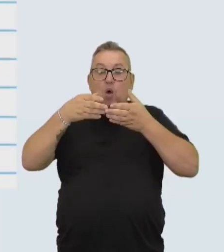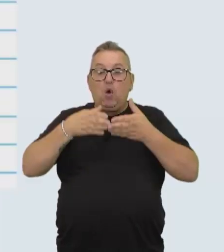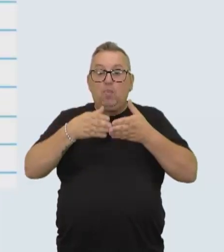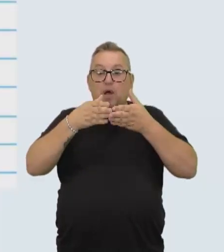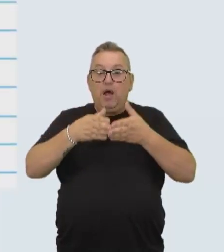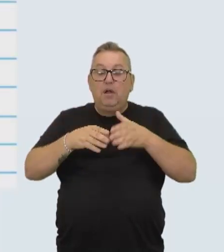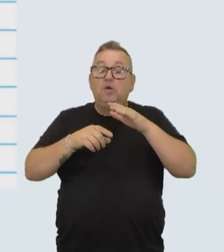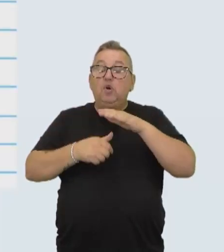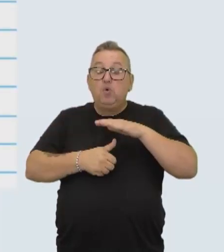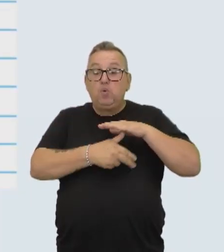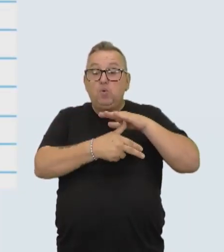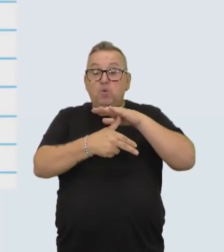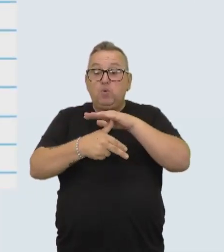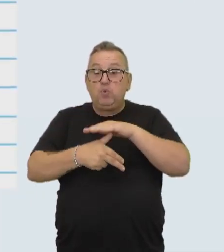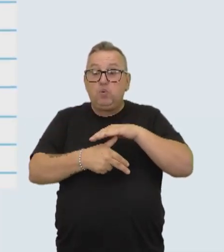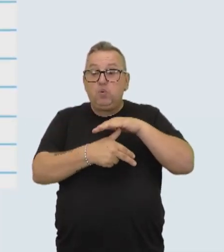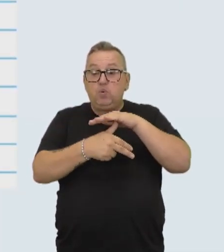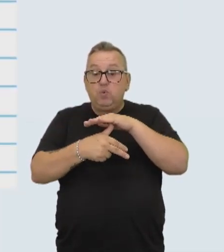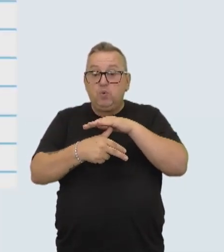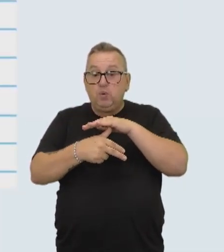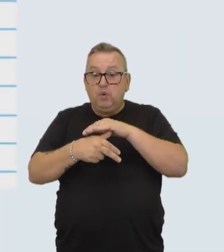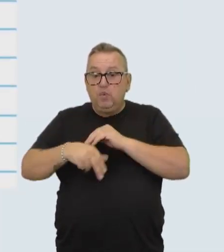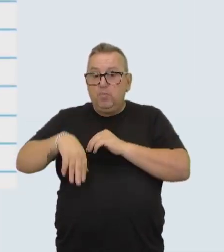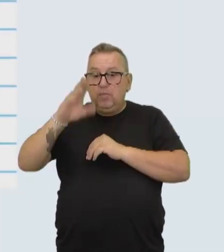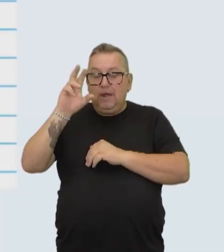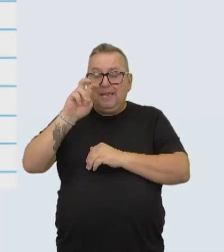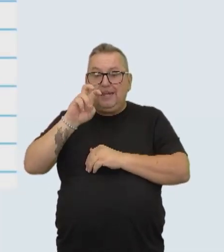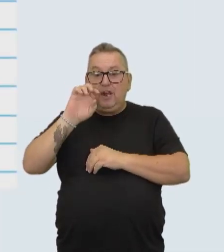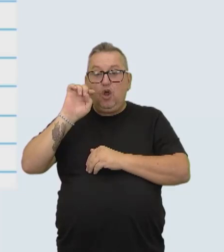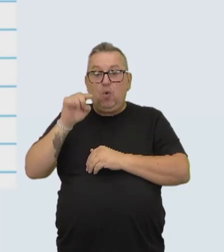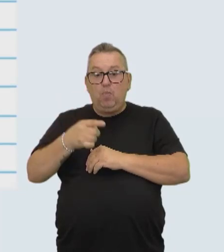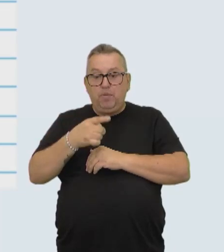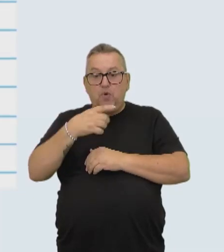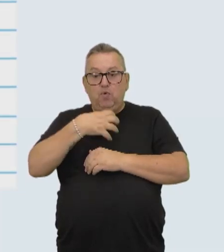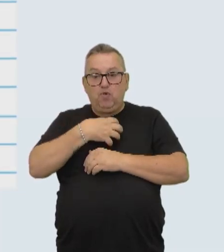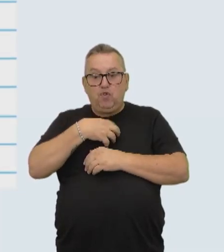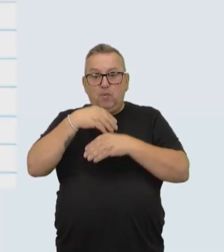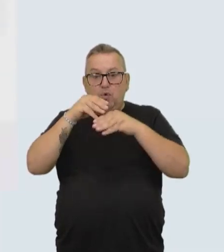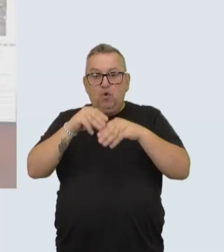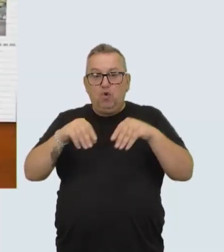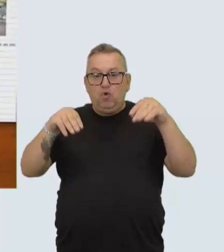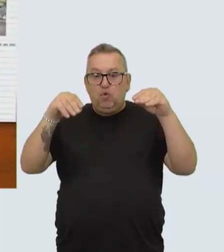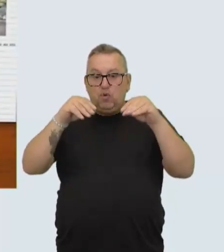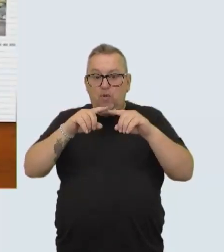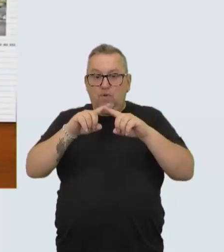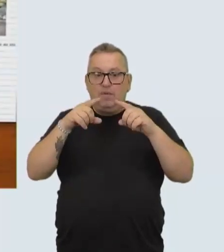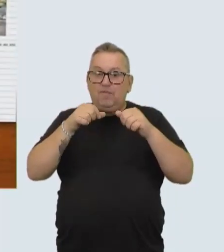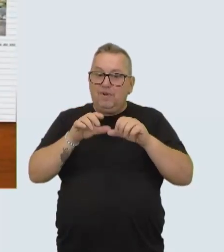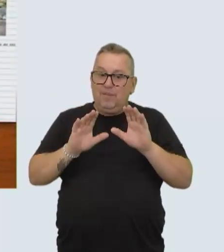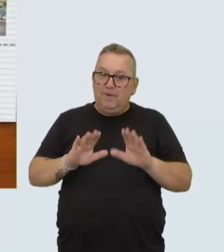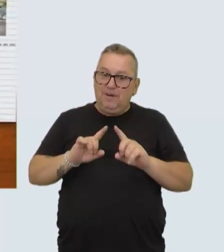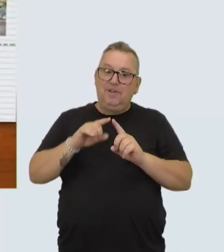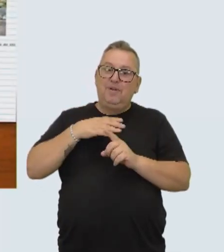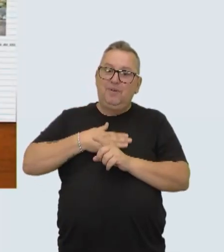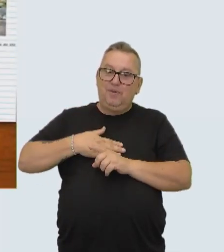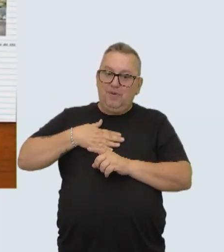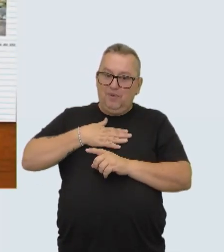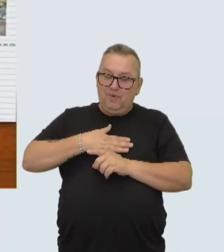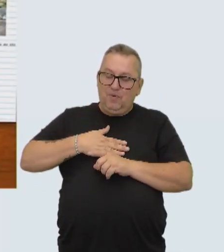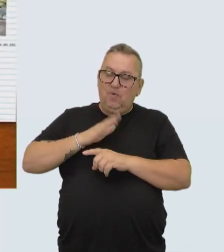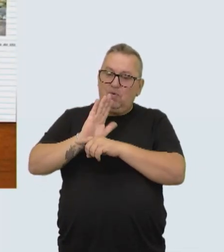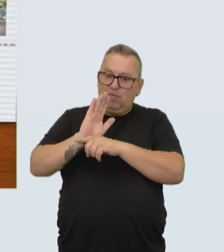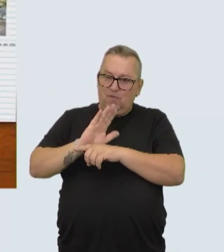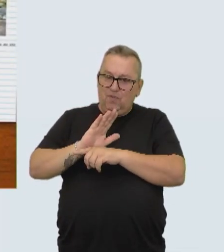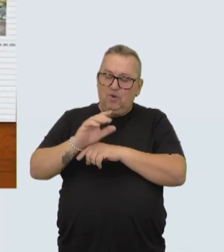até helicópteros, com mais de 5.000 perfis de solos descritos e coletados. Ficamos por aqui. Gostou do vídeo?